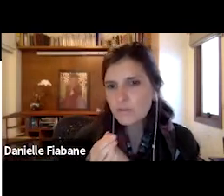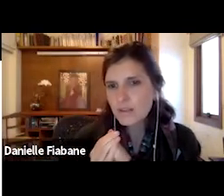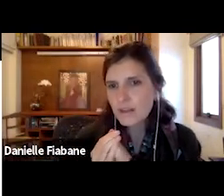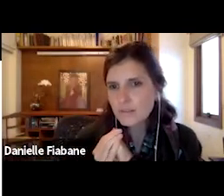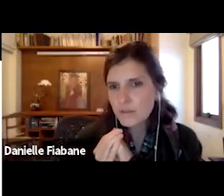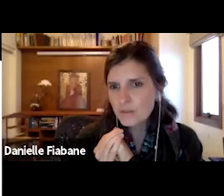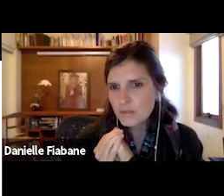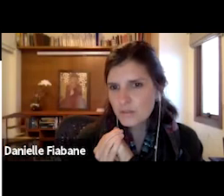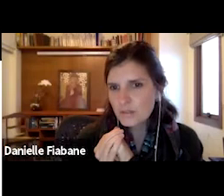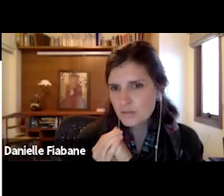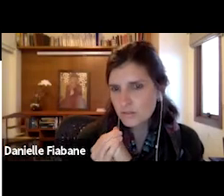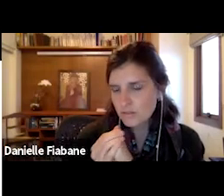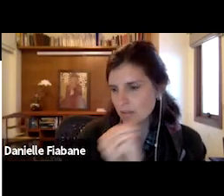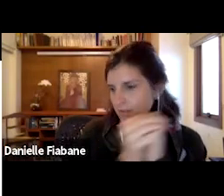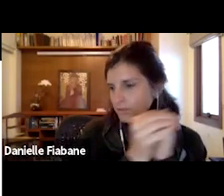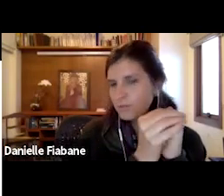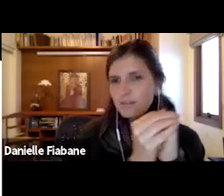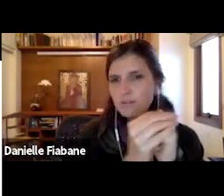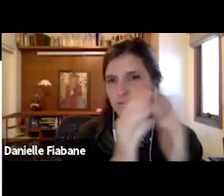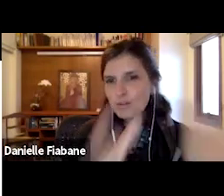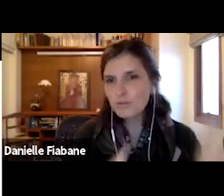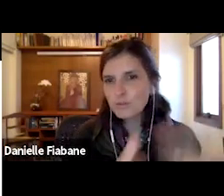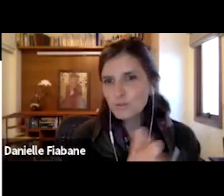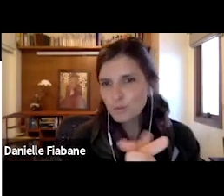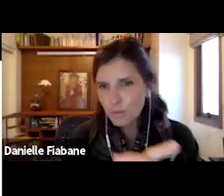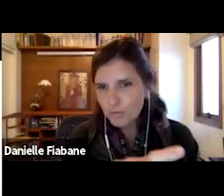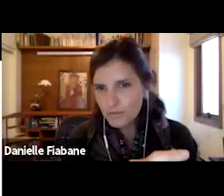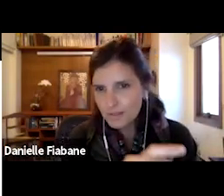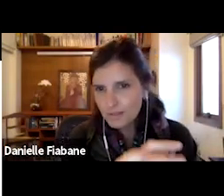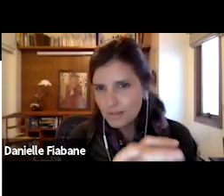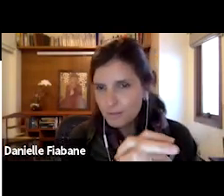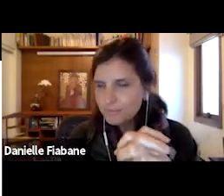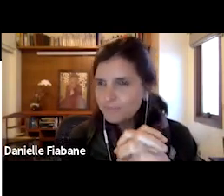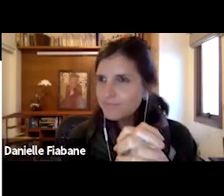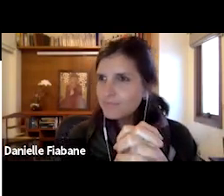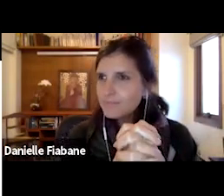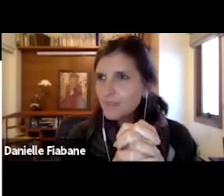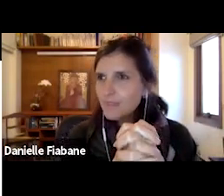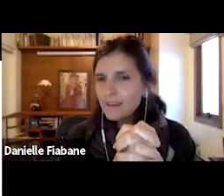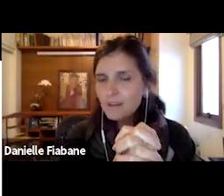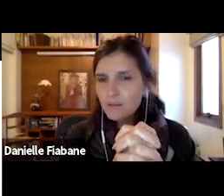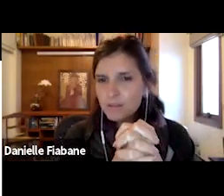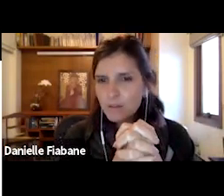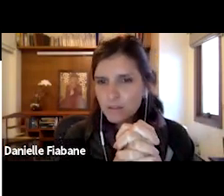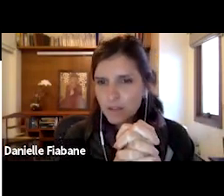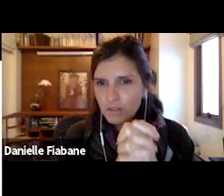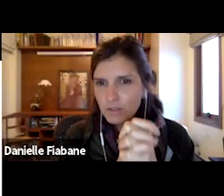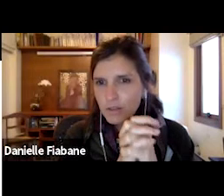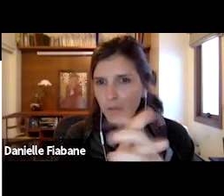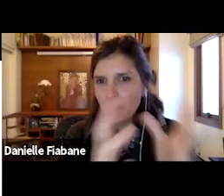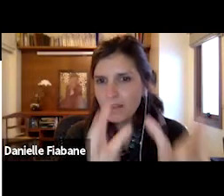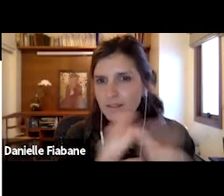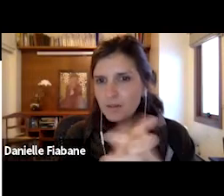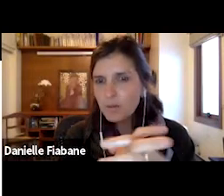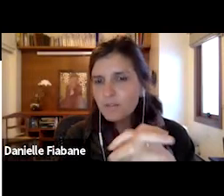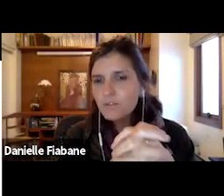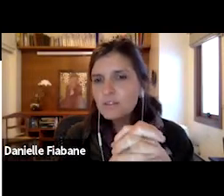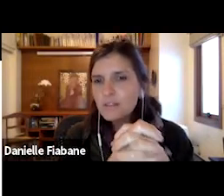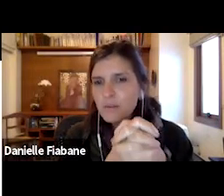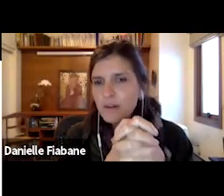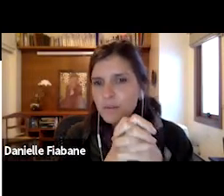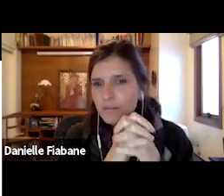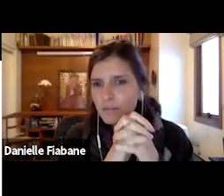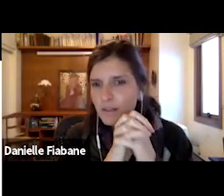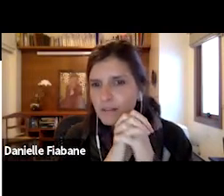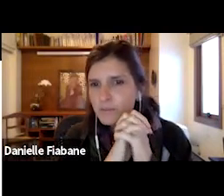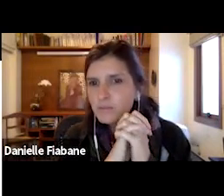no fortalecimento das organizações da sociedade civil. Então, se você é um instituto ou uma fundação que está ouvindo a gente, pense como é que você